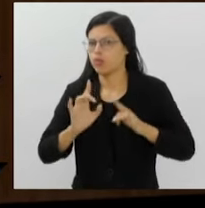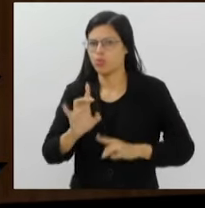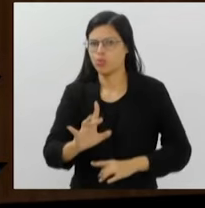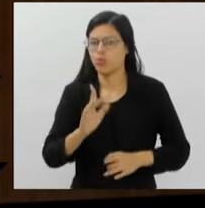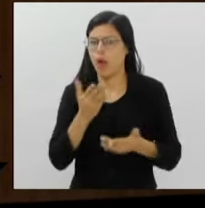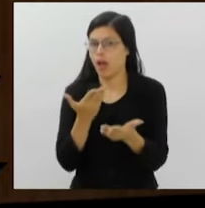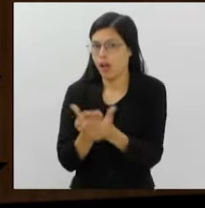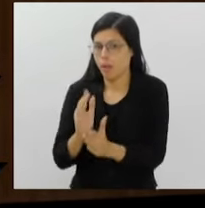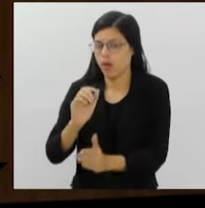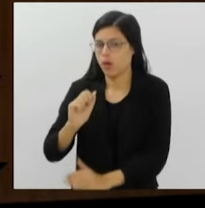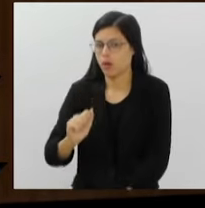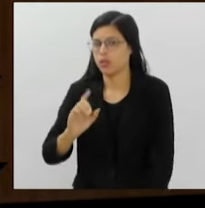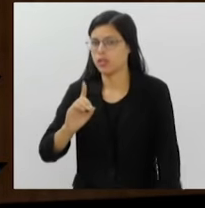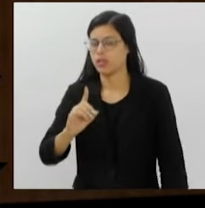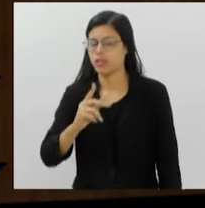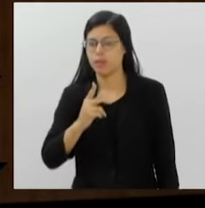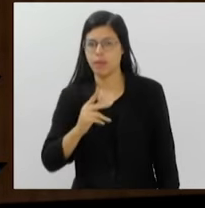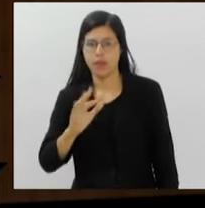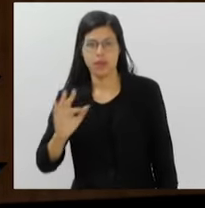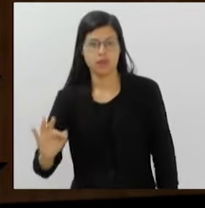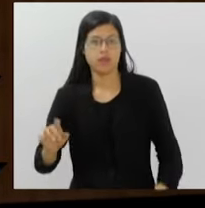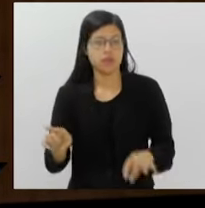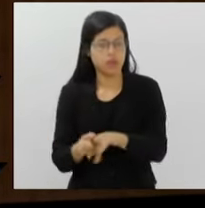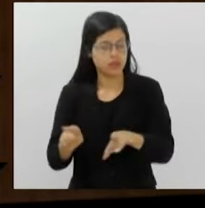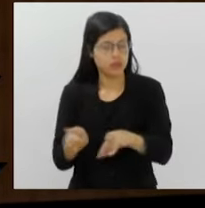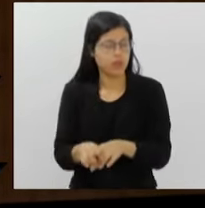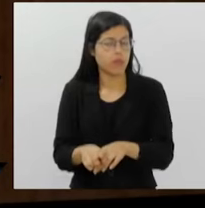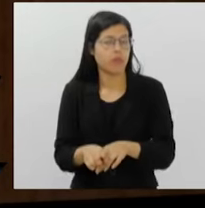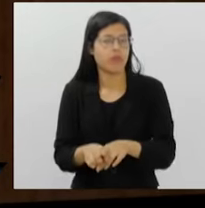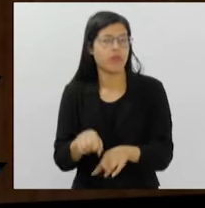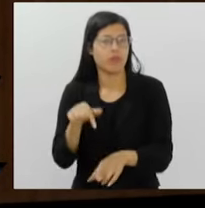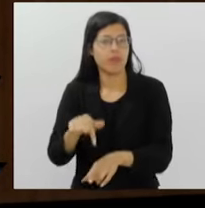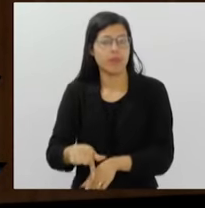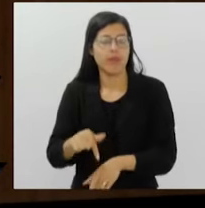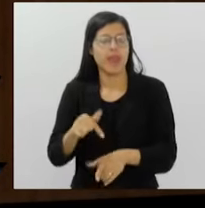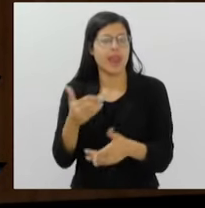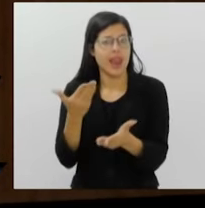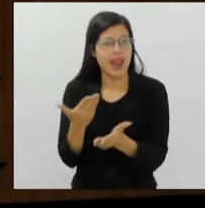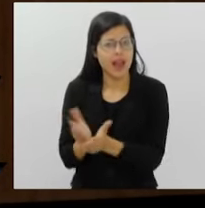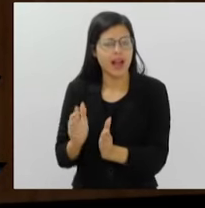é acabar com a boa vida de quem comete crime.